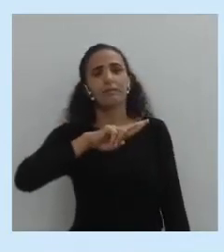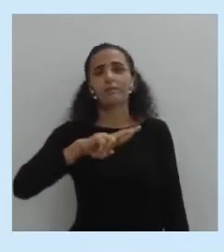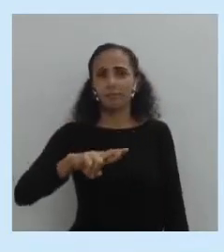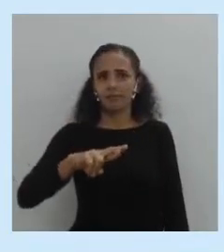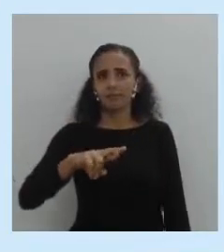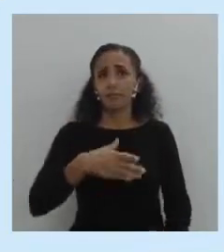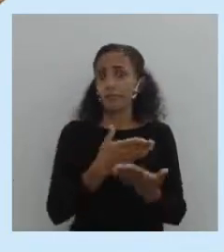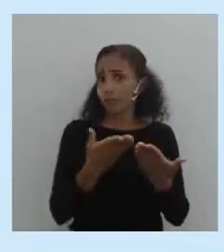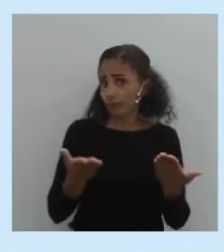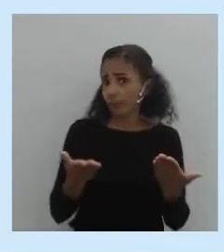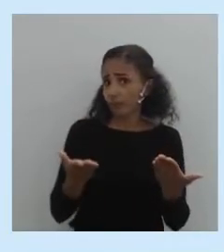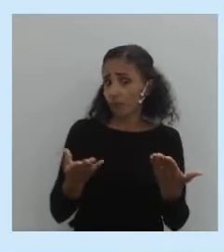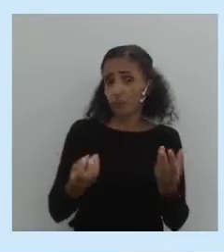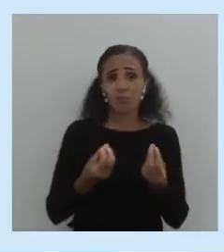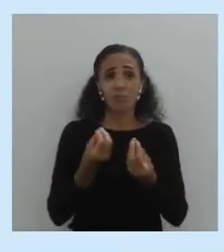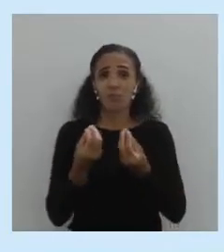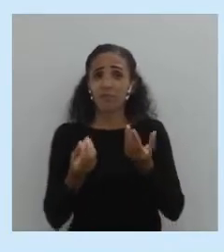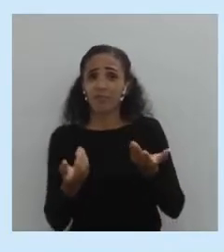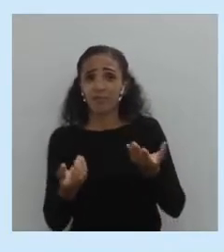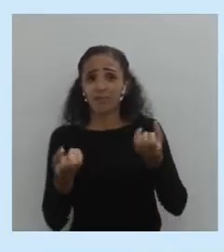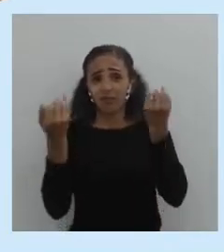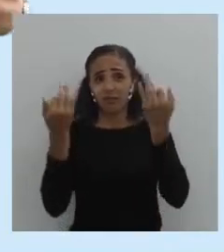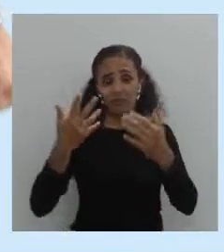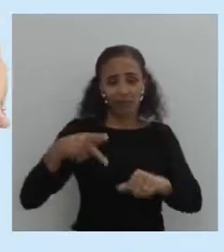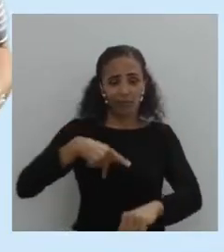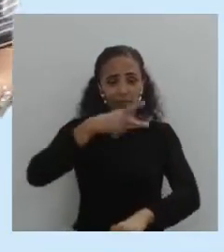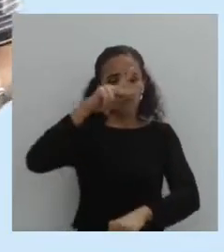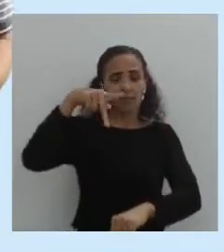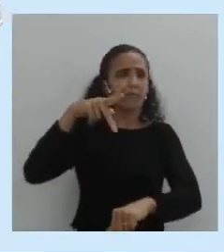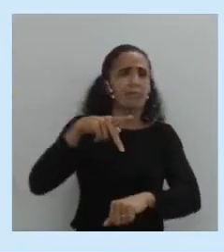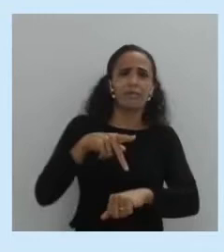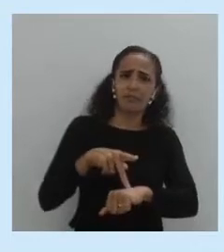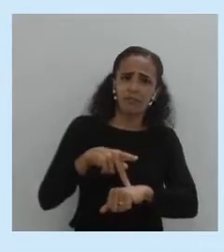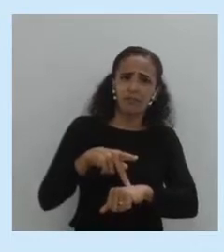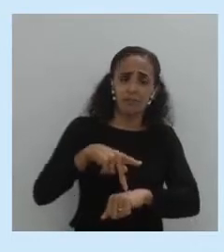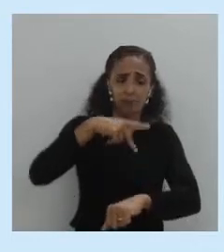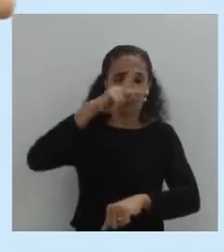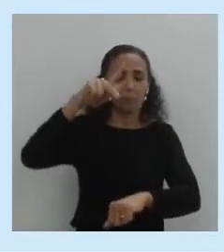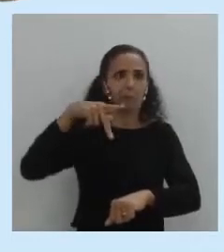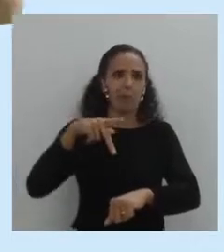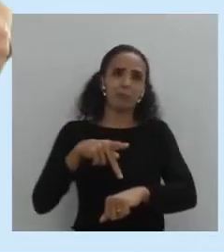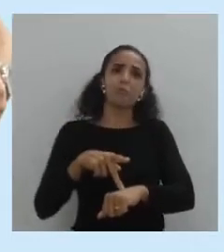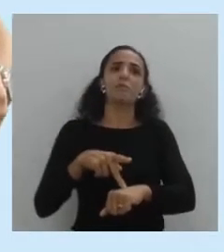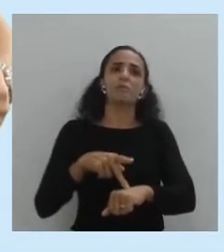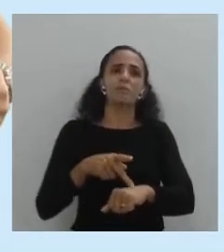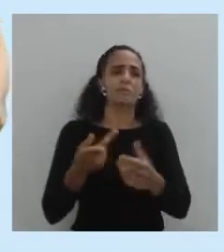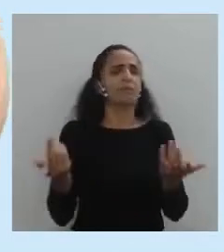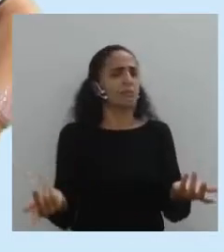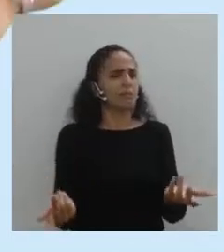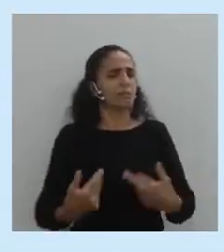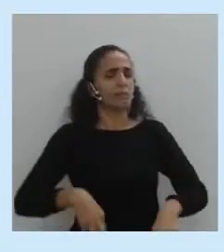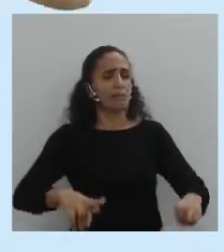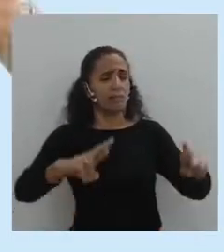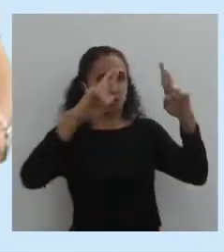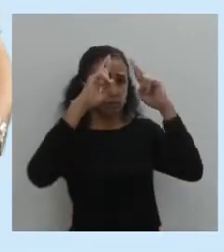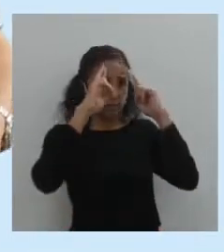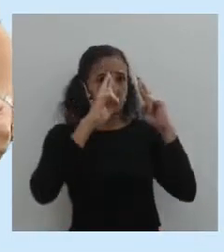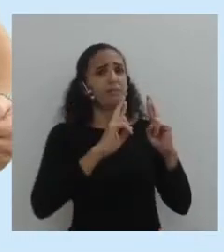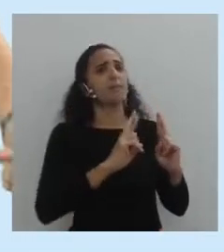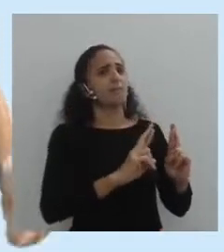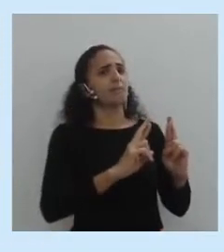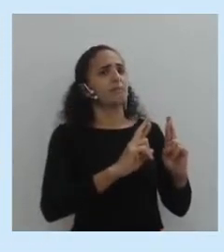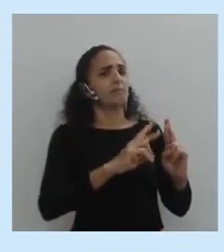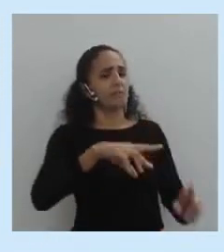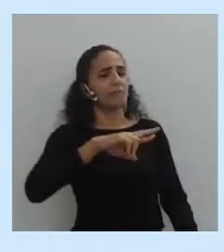intolerância. Se eu falo justamente em país laico, estou falando de tolerância. Se eu falo de